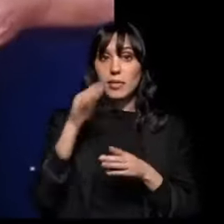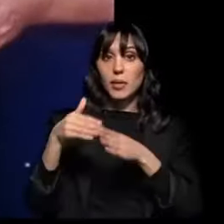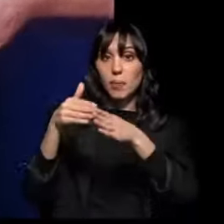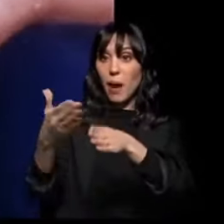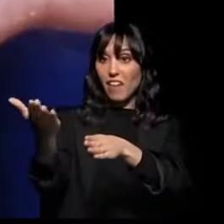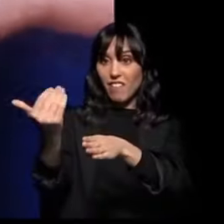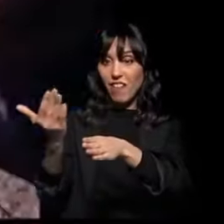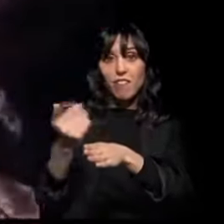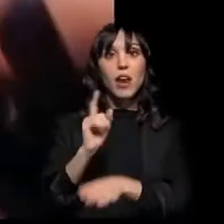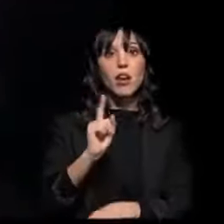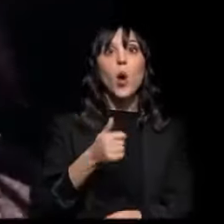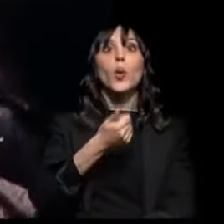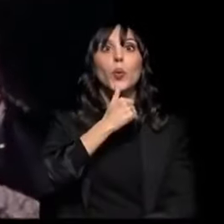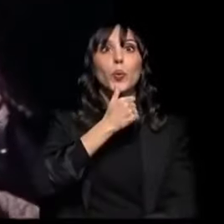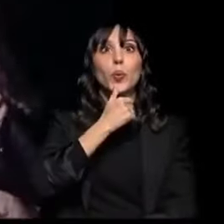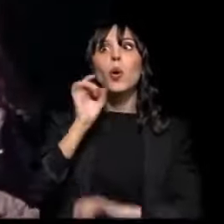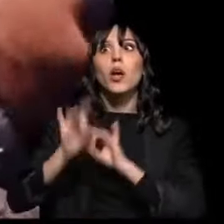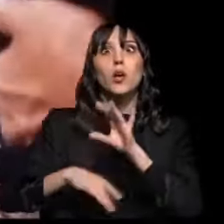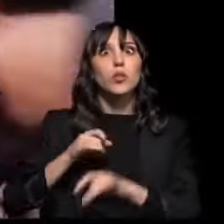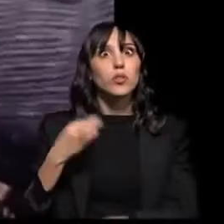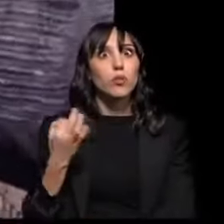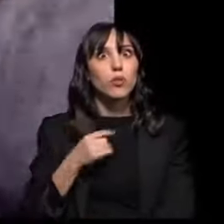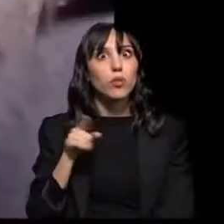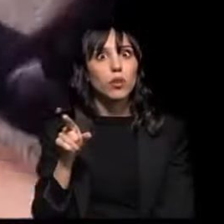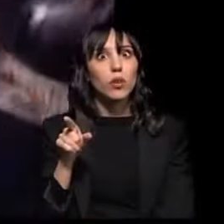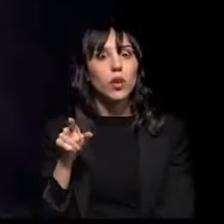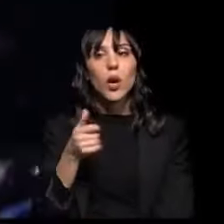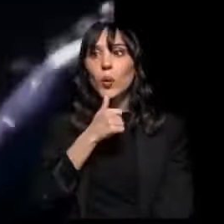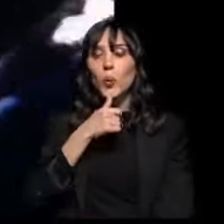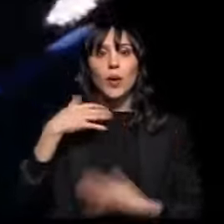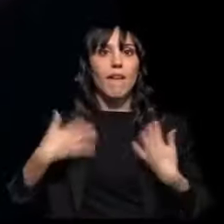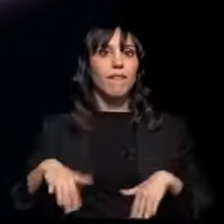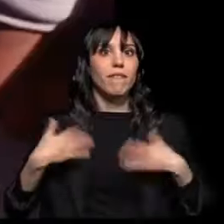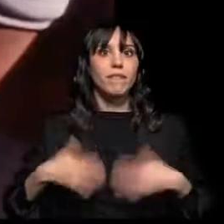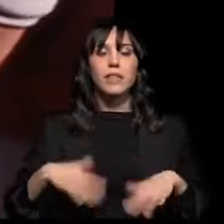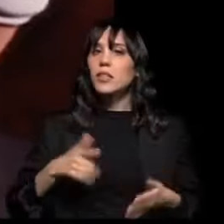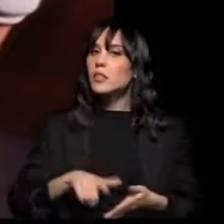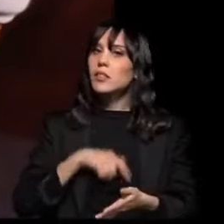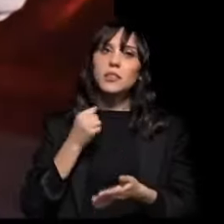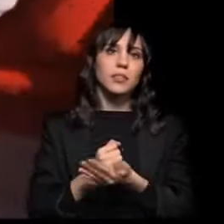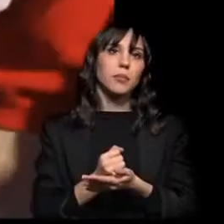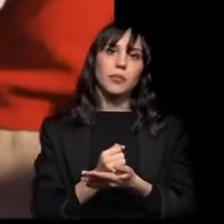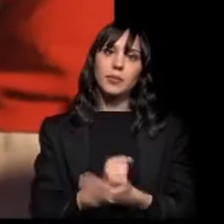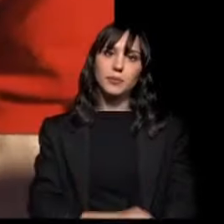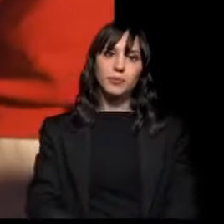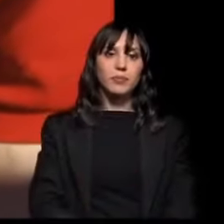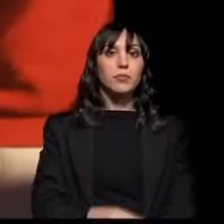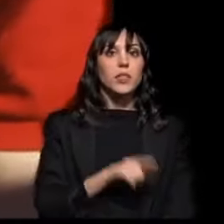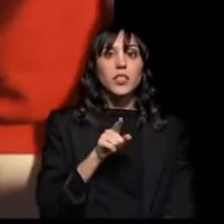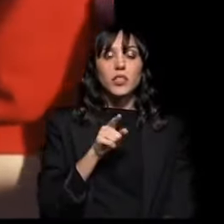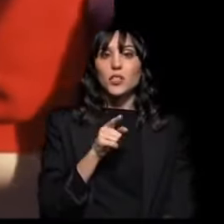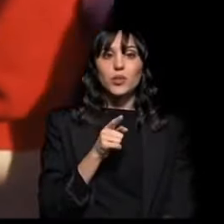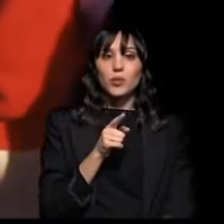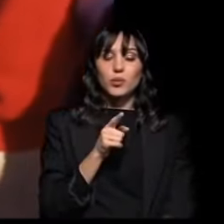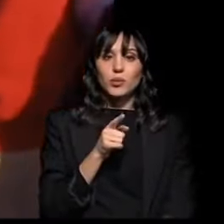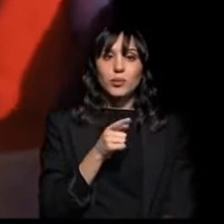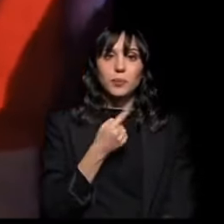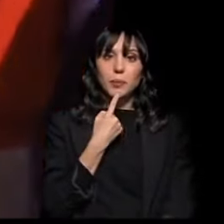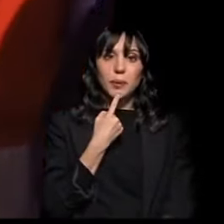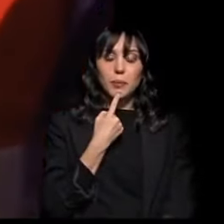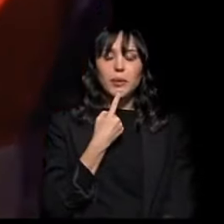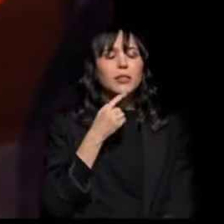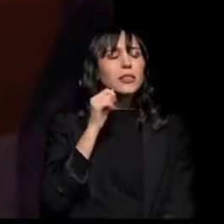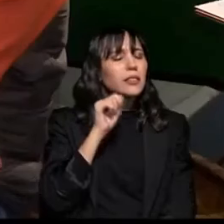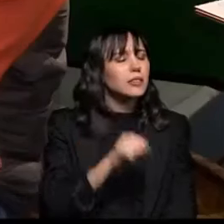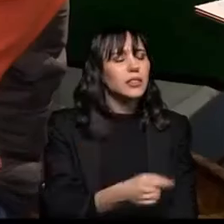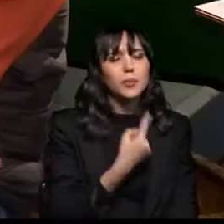o que aconteceu? Está sempre aflita. Só isso não tem, não tem preço, nem tem explicação. Não, não tem